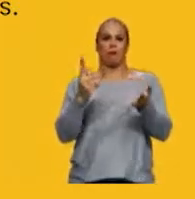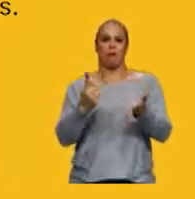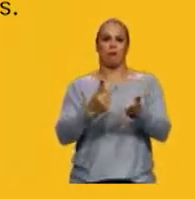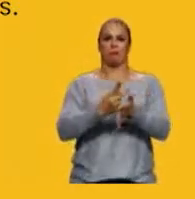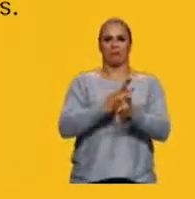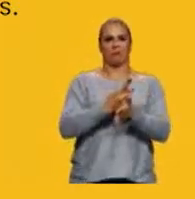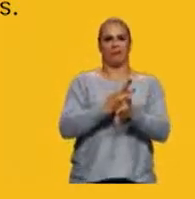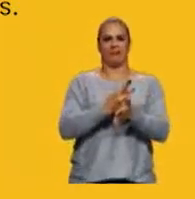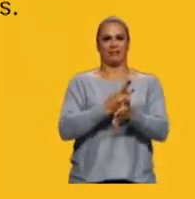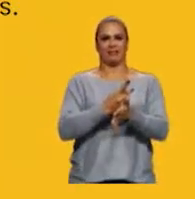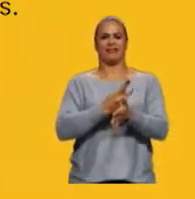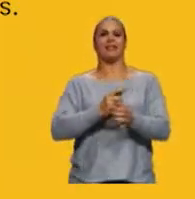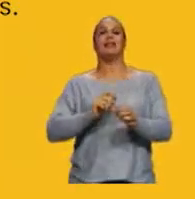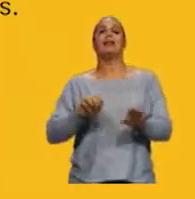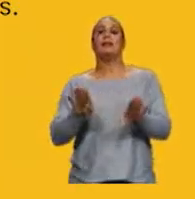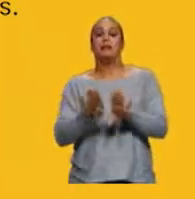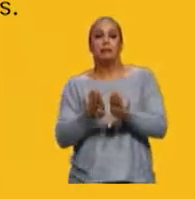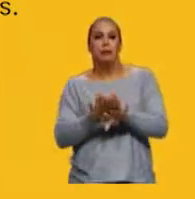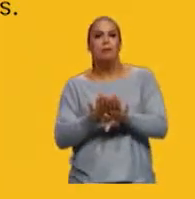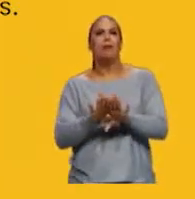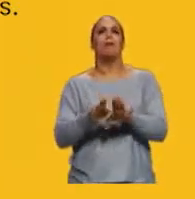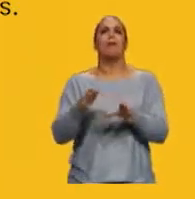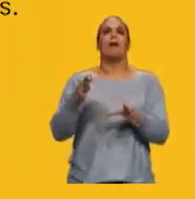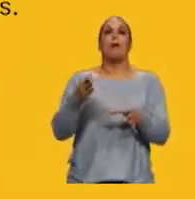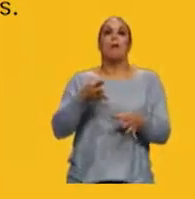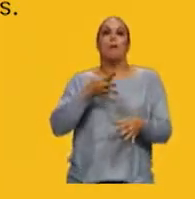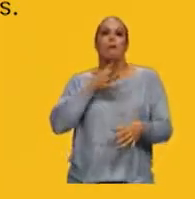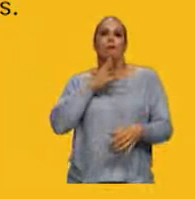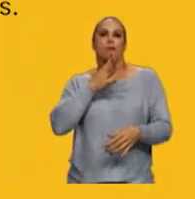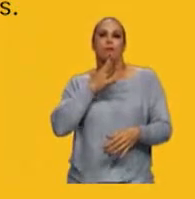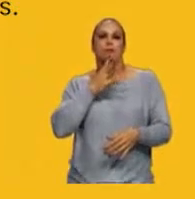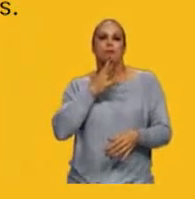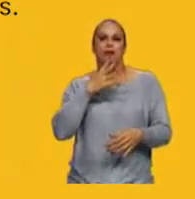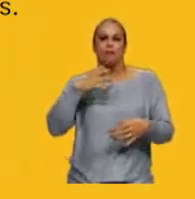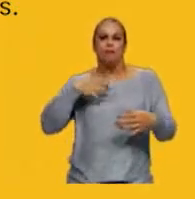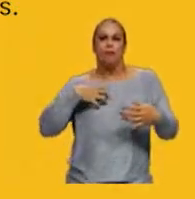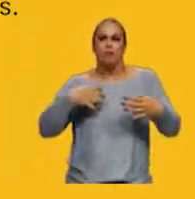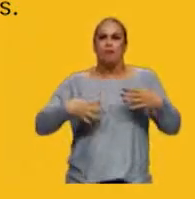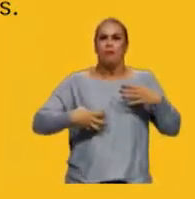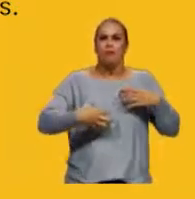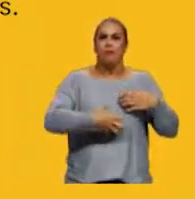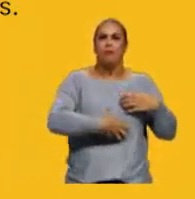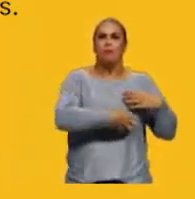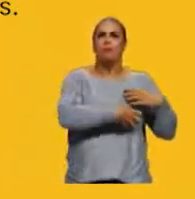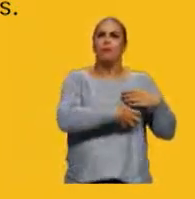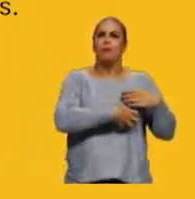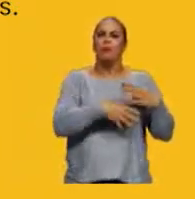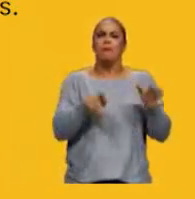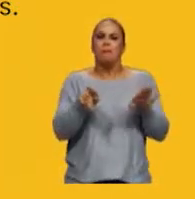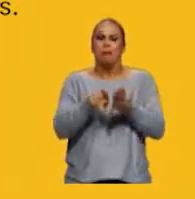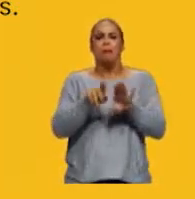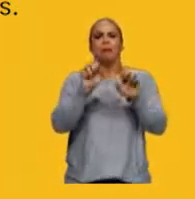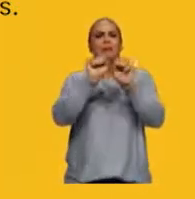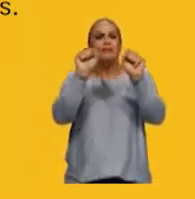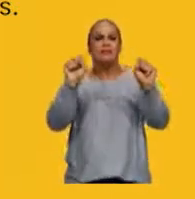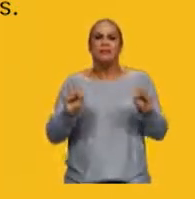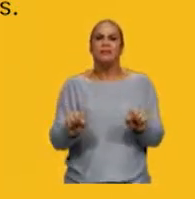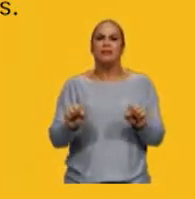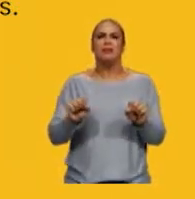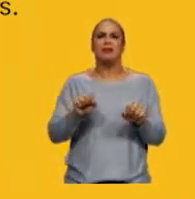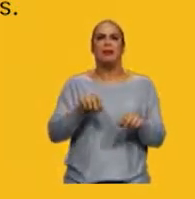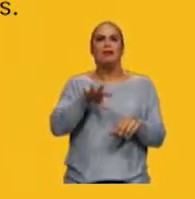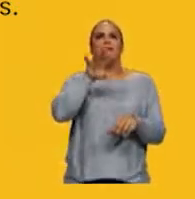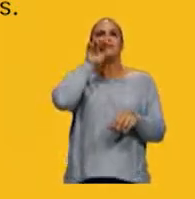sistema respiratório, conhecer as funções dos órgãos do sistema respiratório e compreender também como e